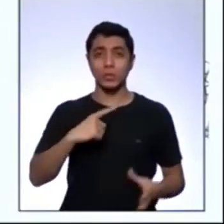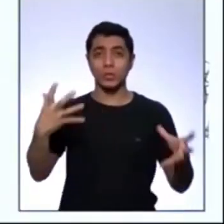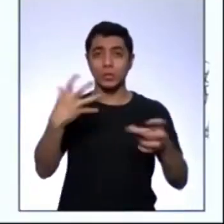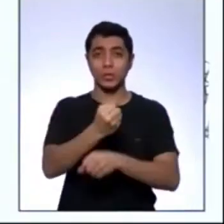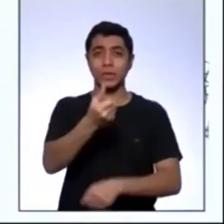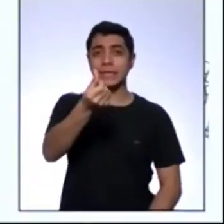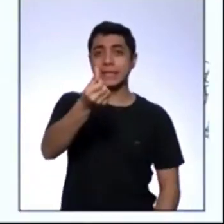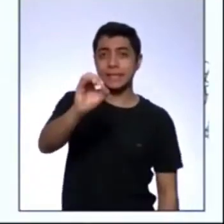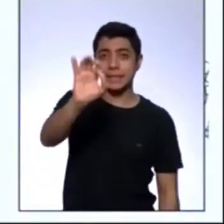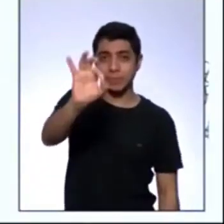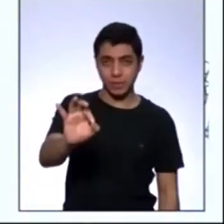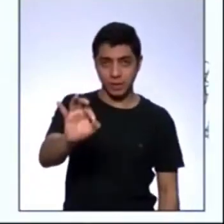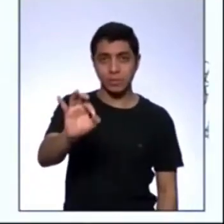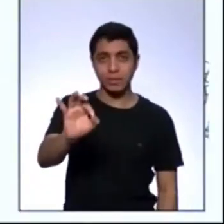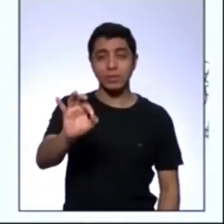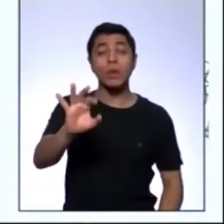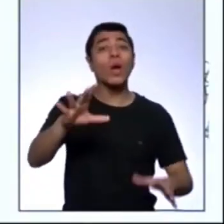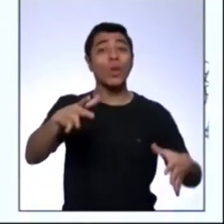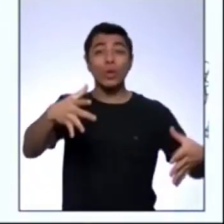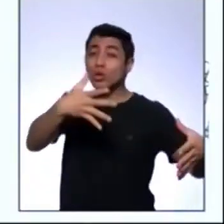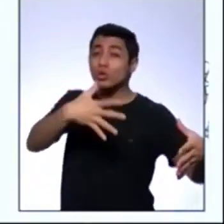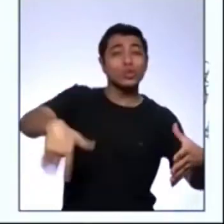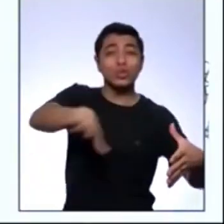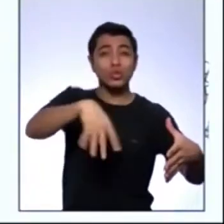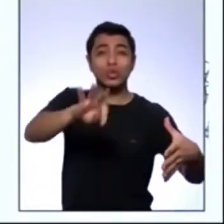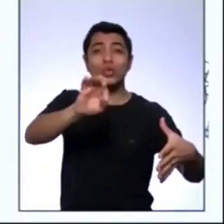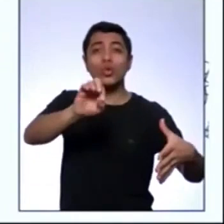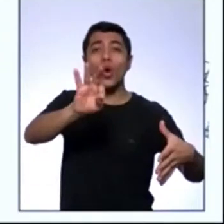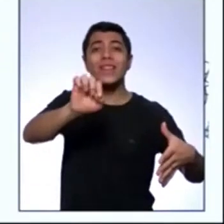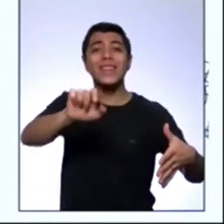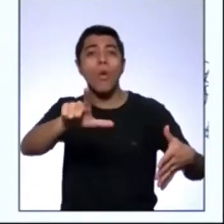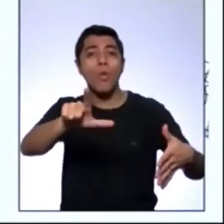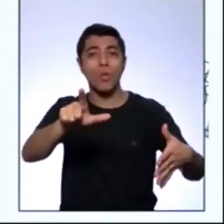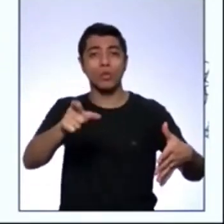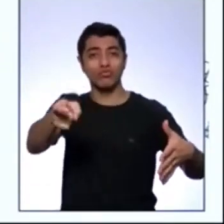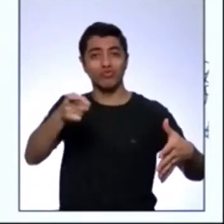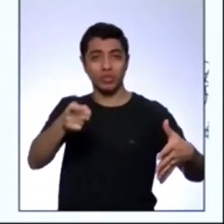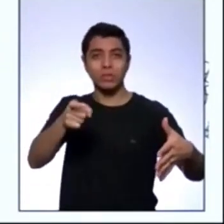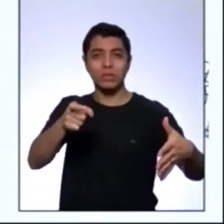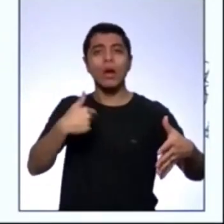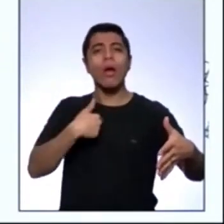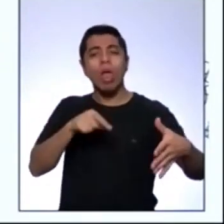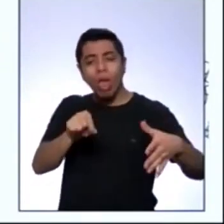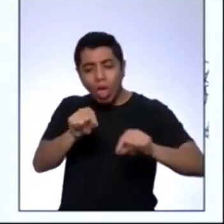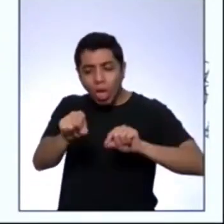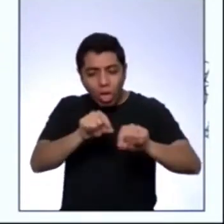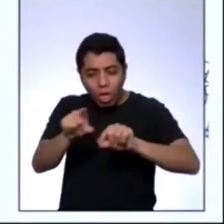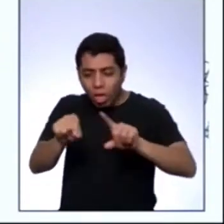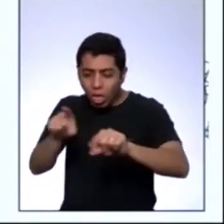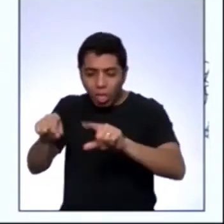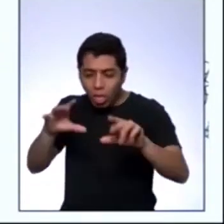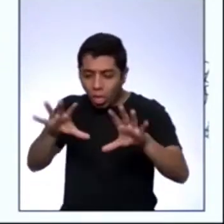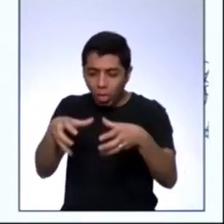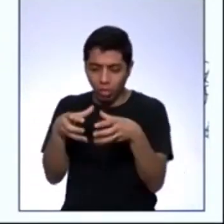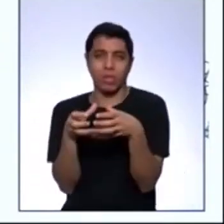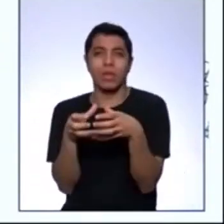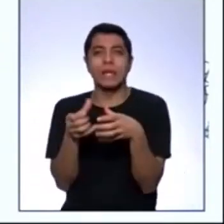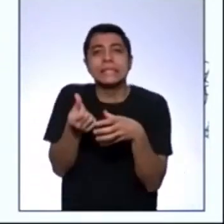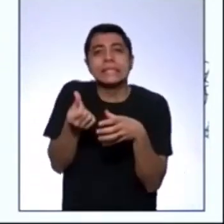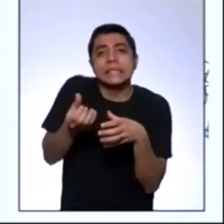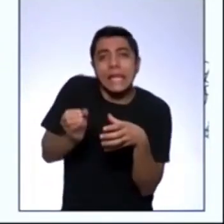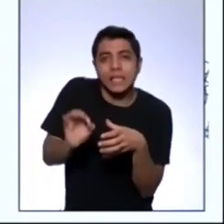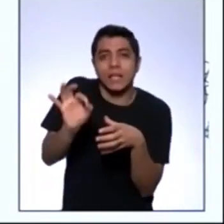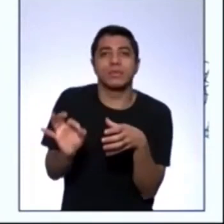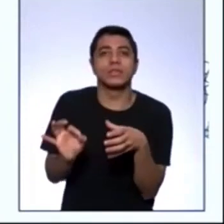cento de um total creches vai me dar parcial lê sessenta por cento